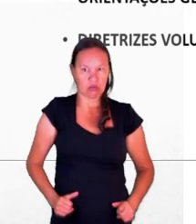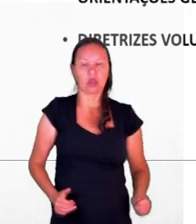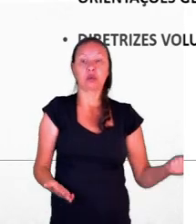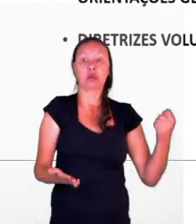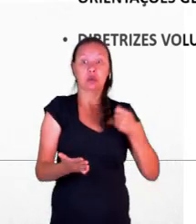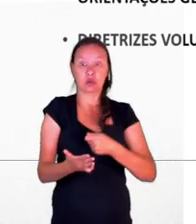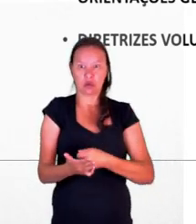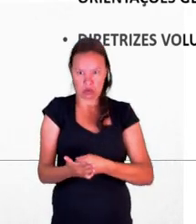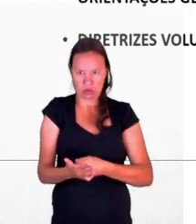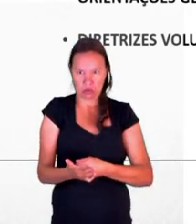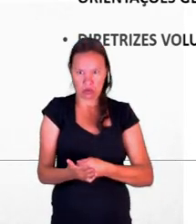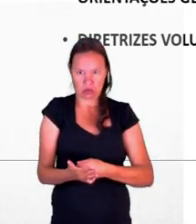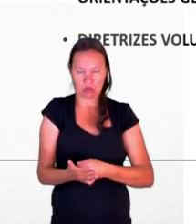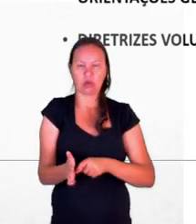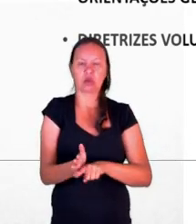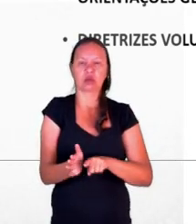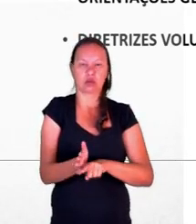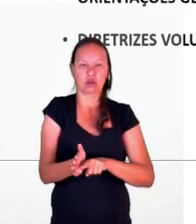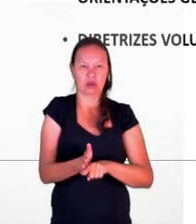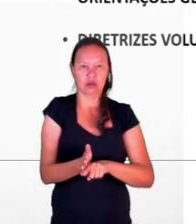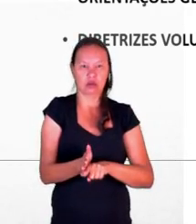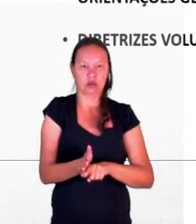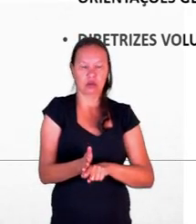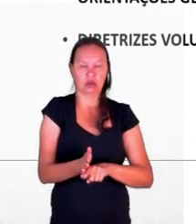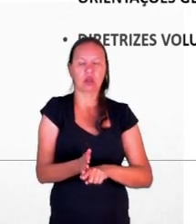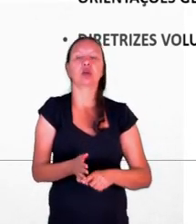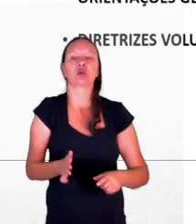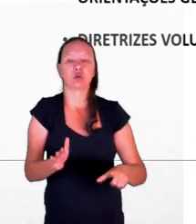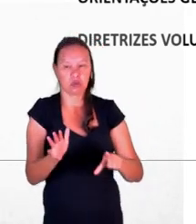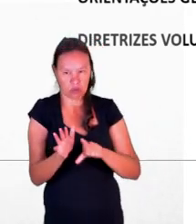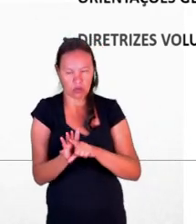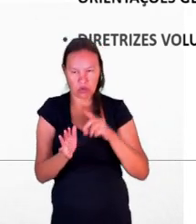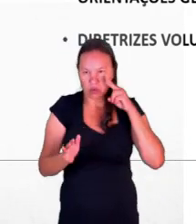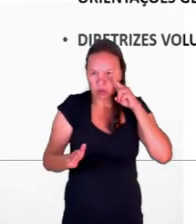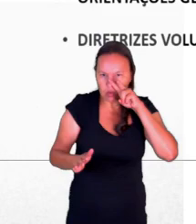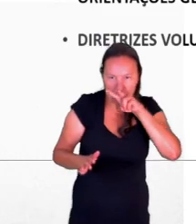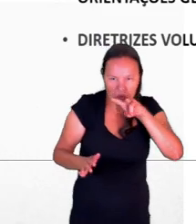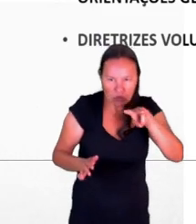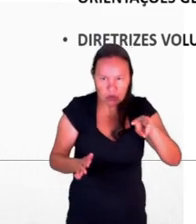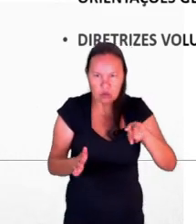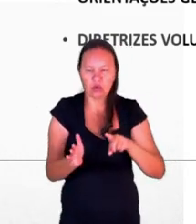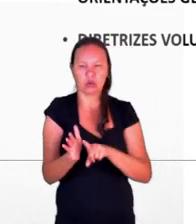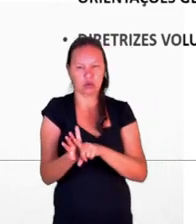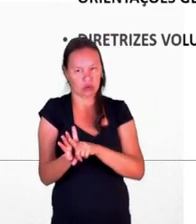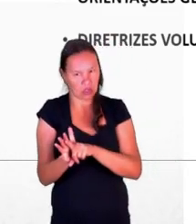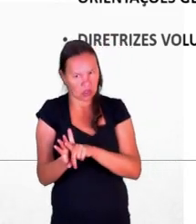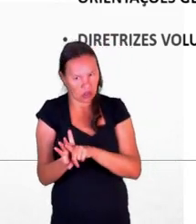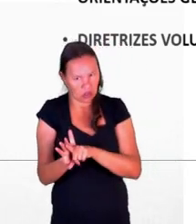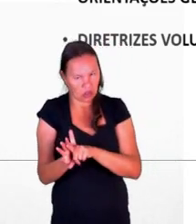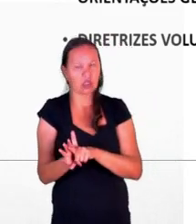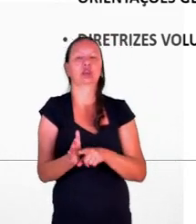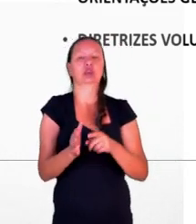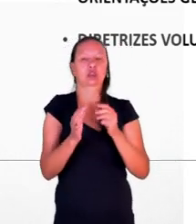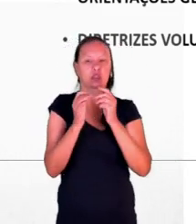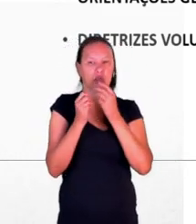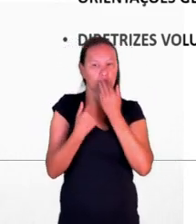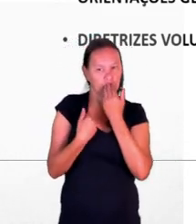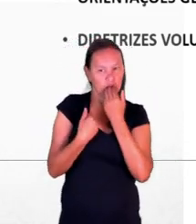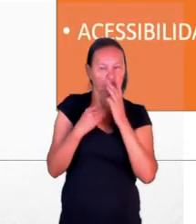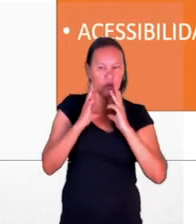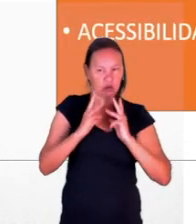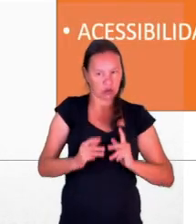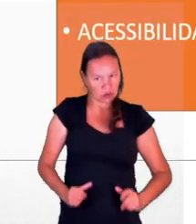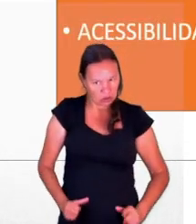né E a nossa função como fiscal da Lei como função de garantidores de direitos coletivos individuais